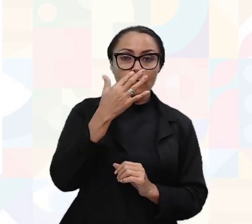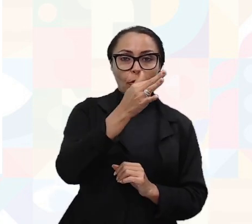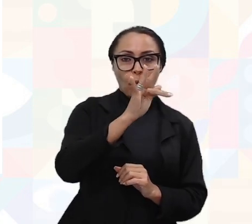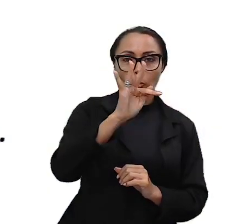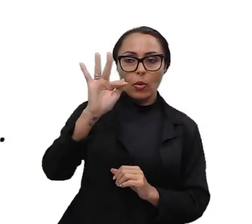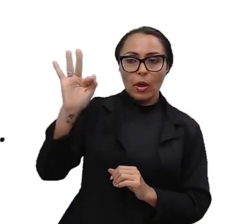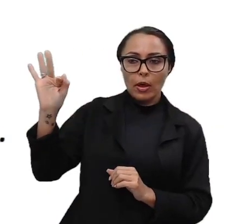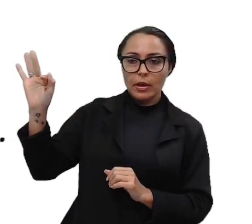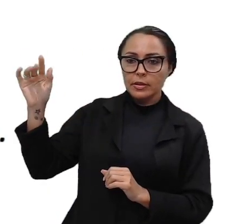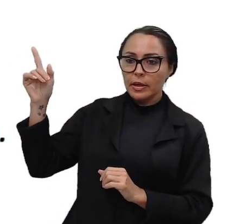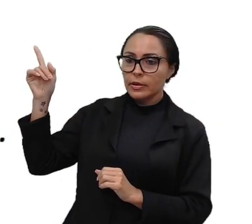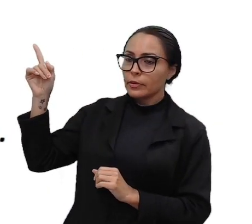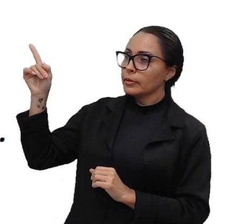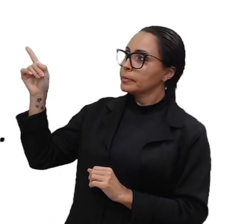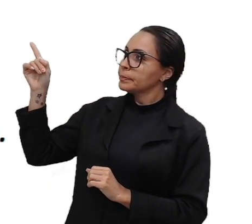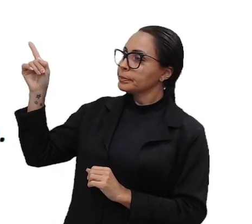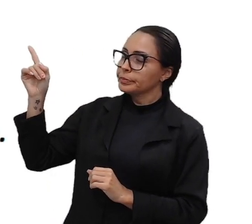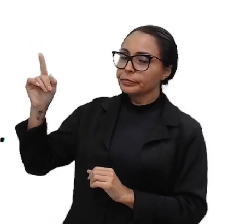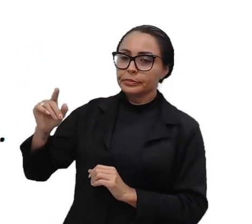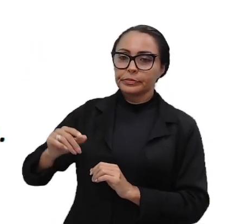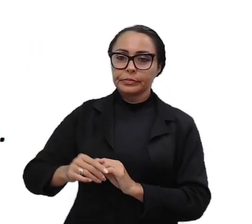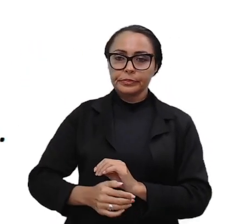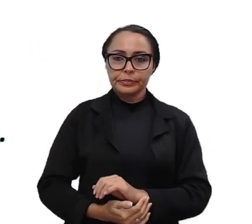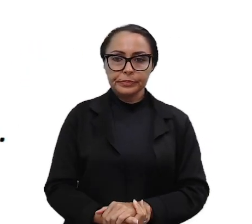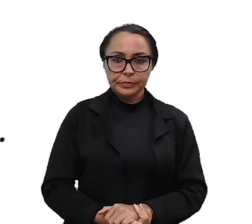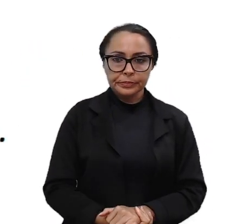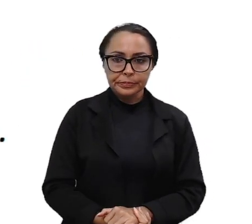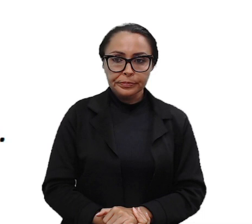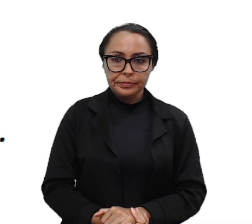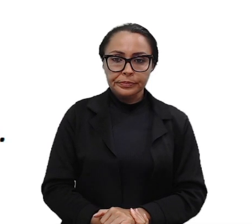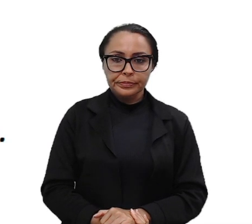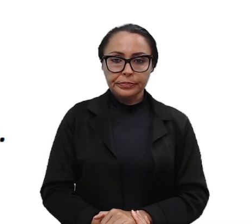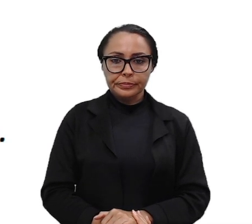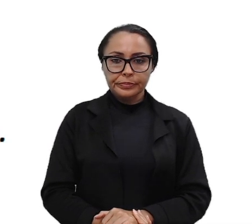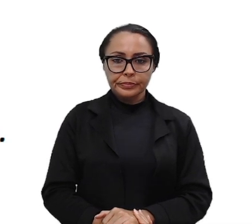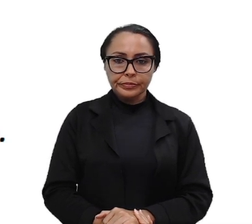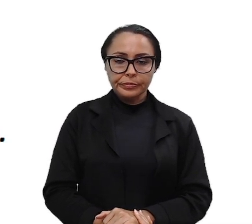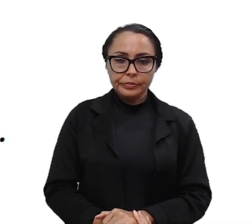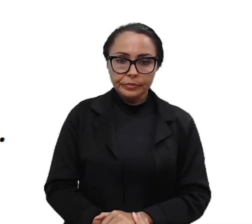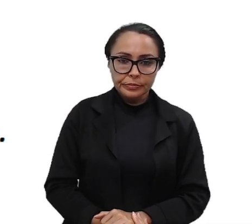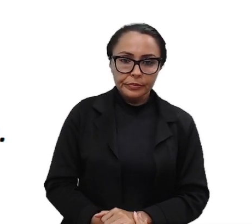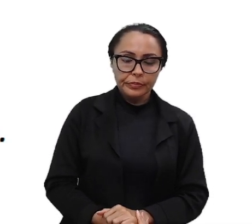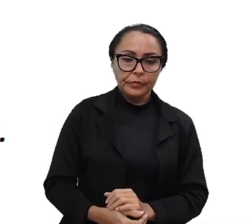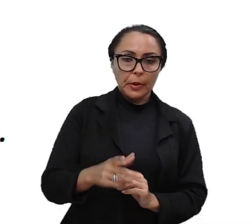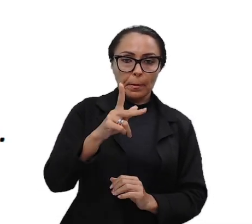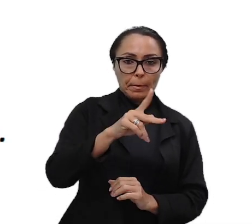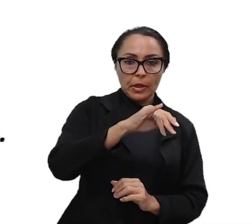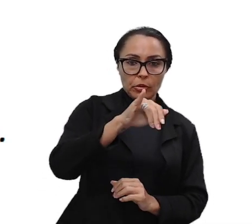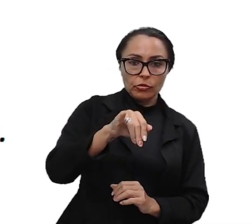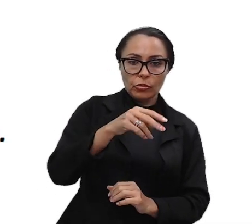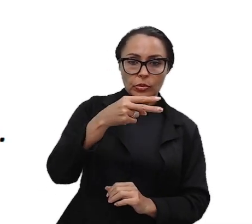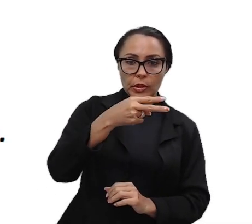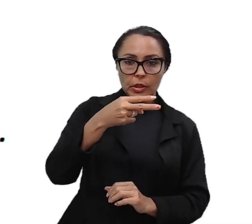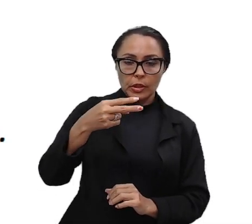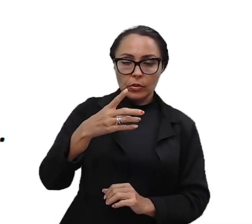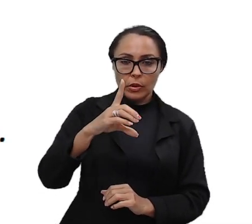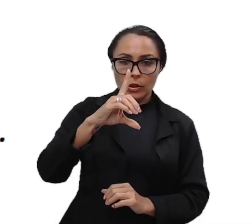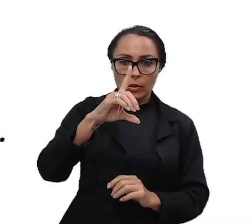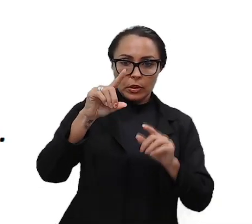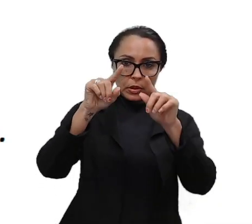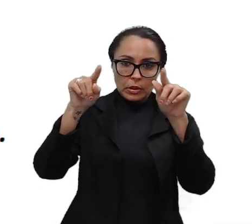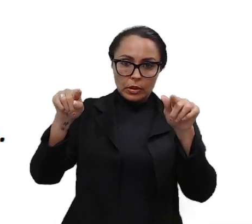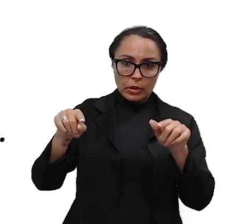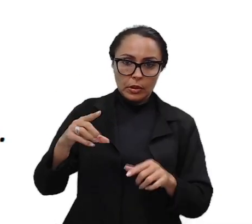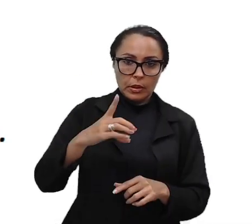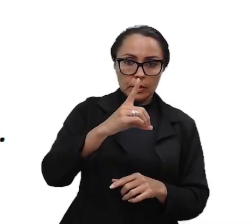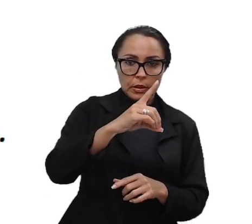aqui, está aqui, a fórmula do cálculo da média móvel ponderada, nada mais é do que a demanda de cada período multiplicado